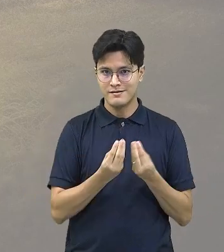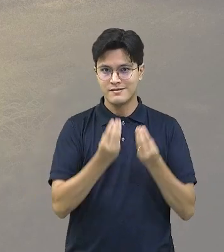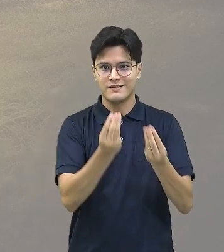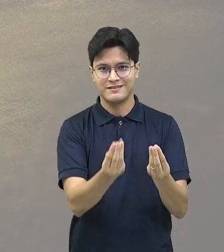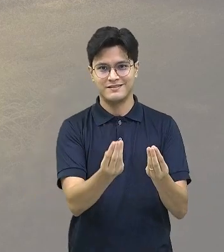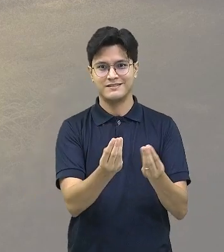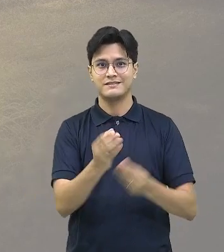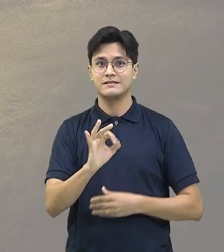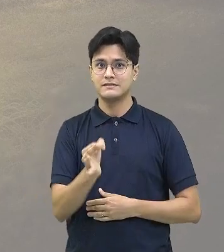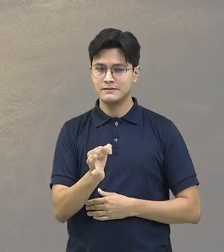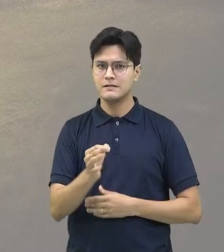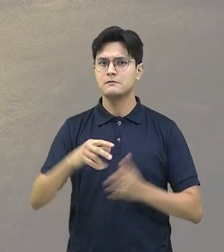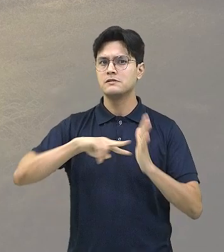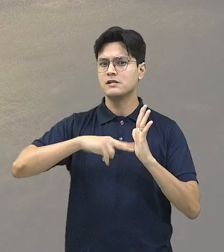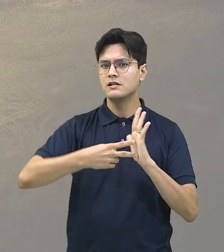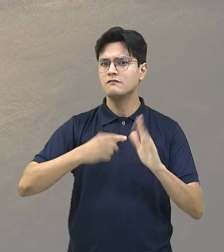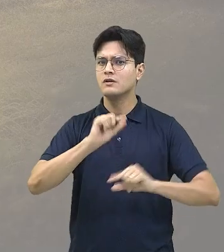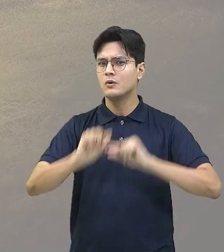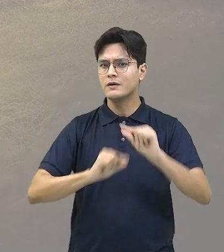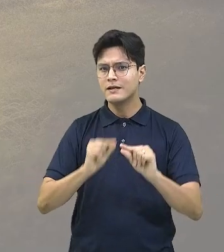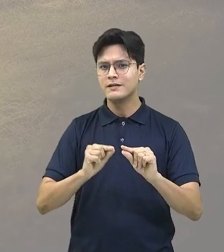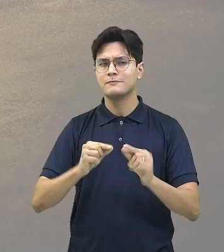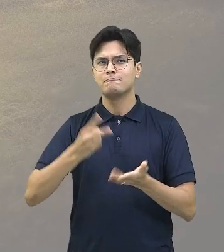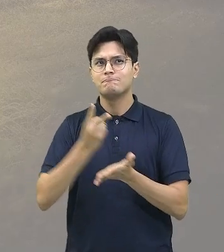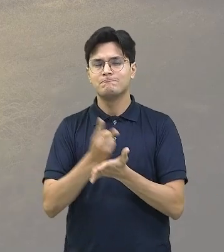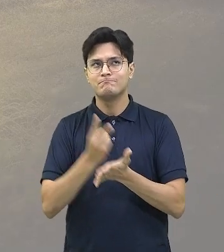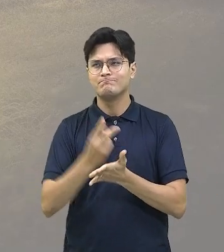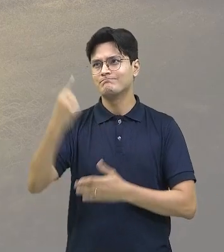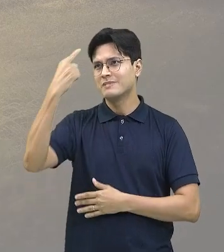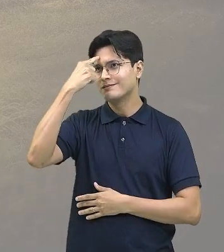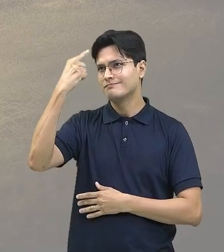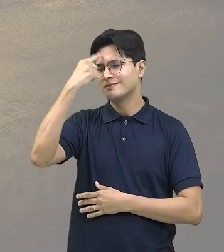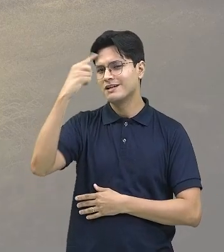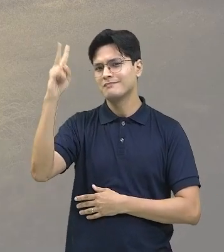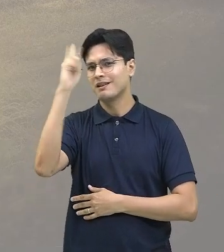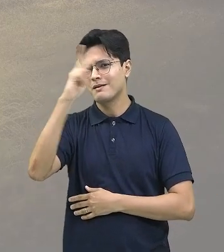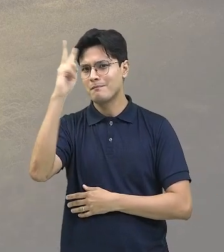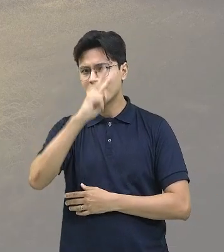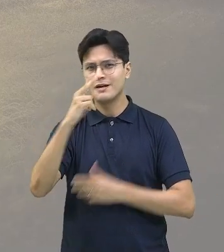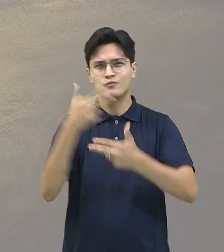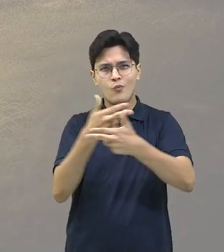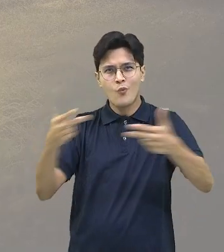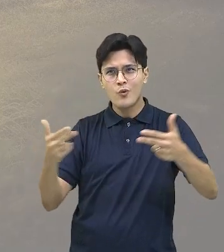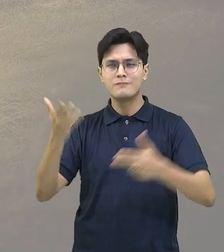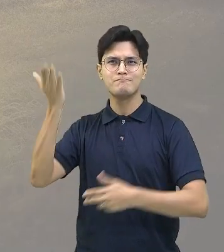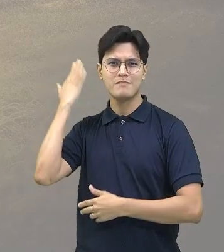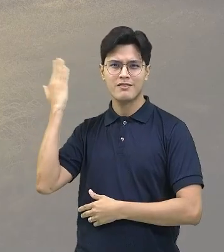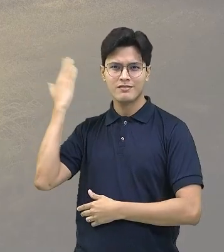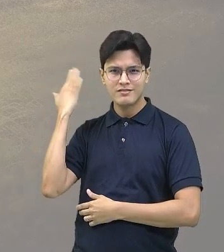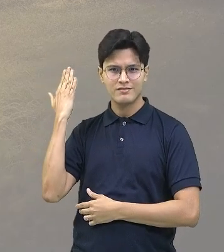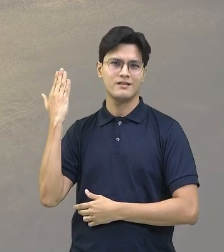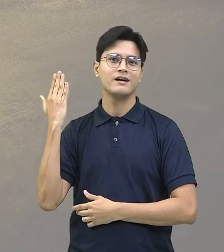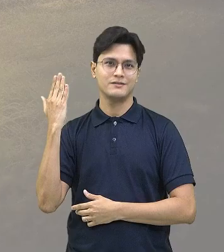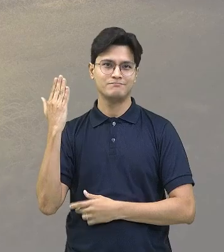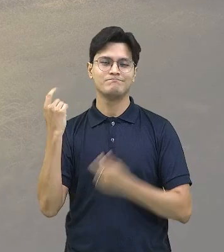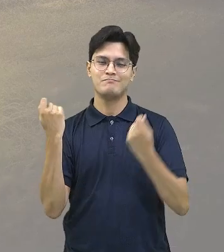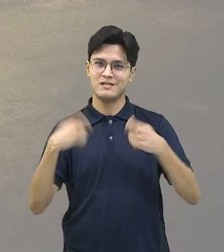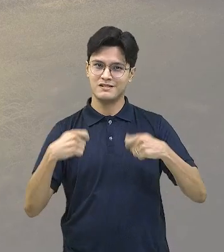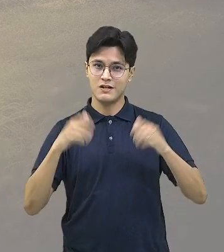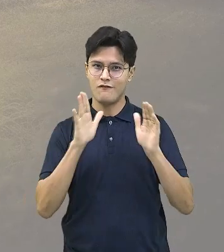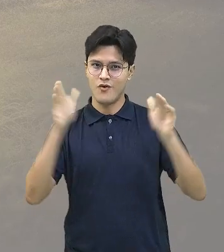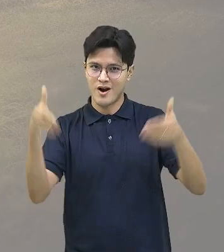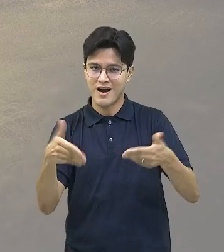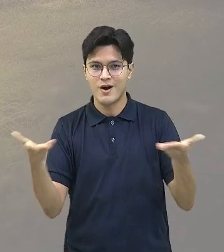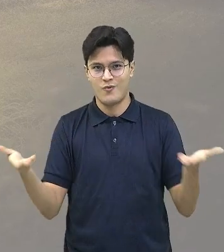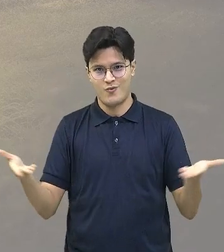se apegando às coisas do passado e nem ficar ansioso aí com as coisas do futuro, vamos focar no presente, que